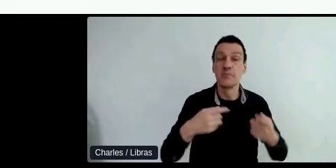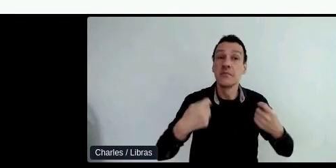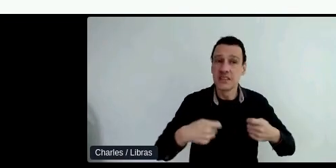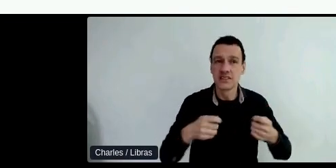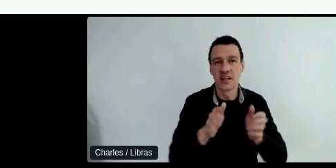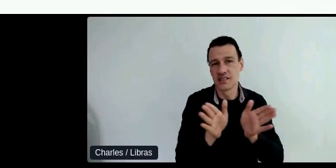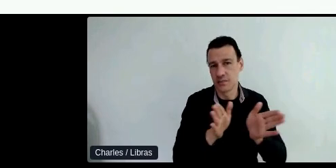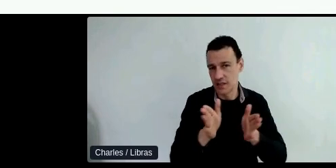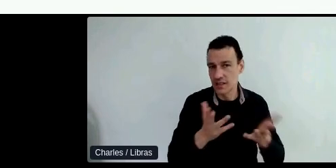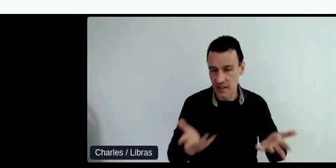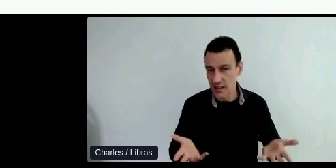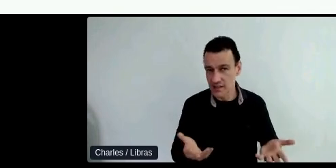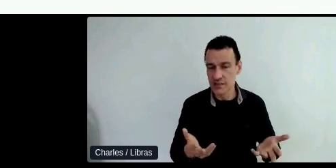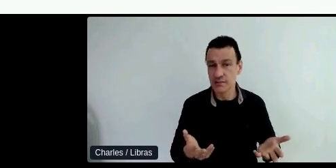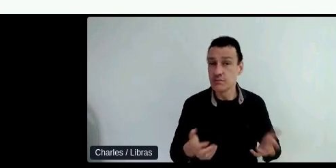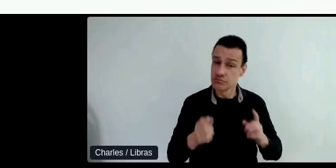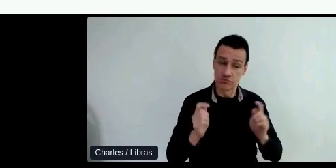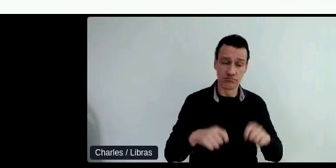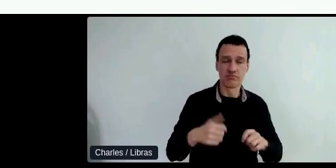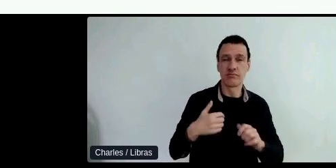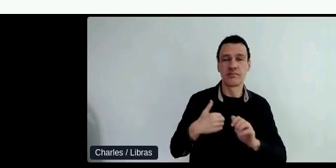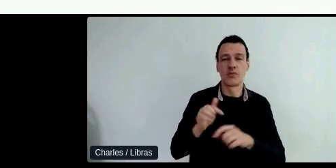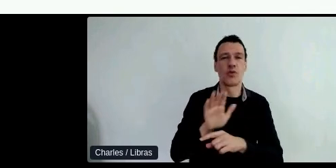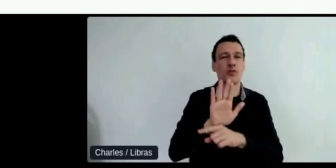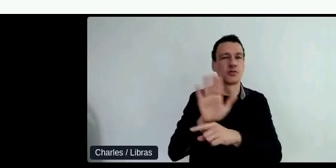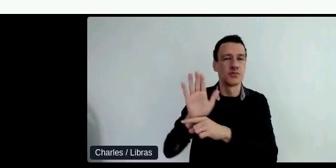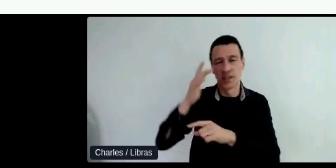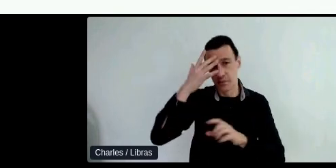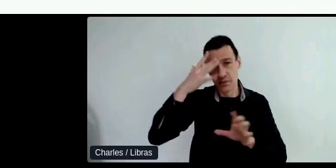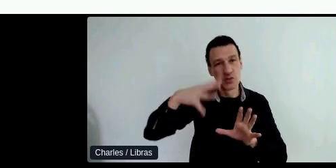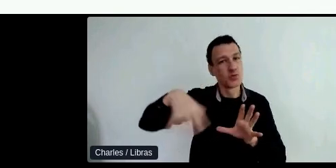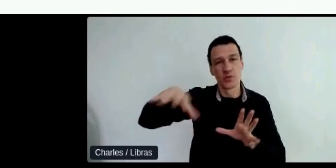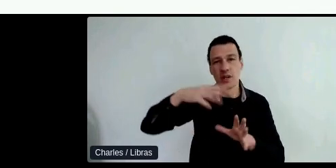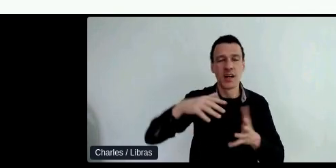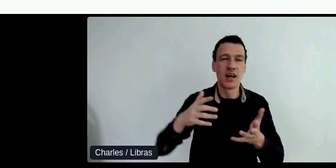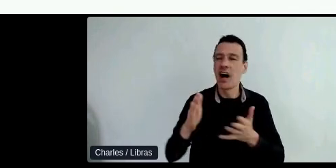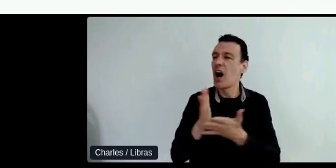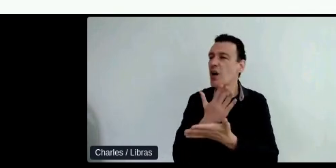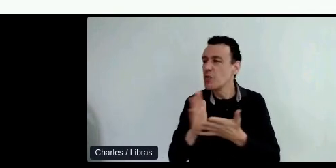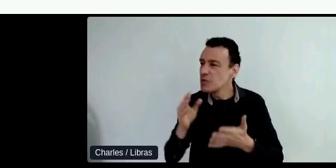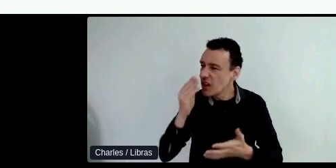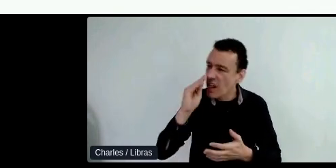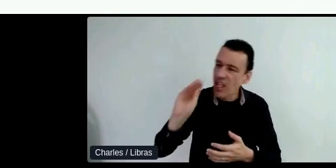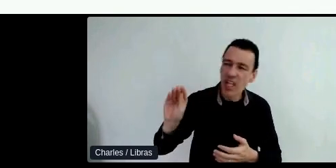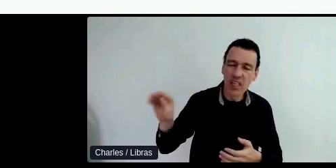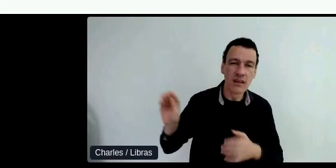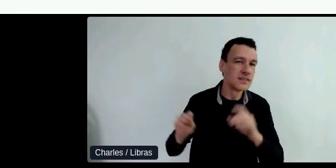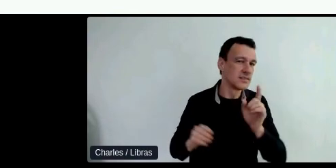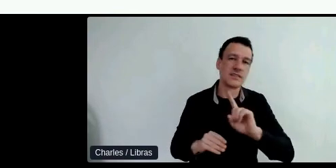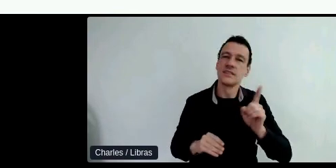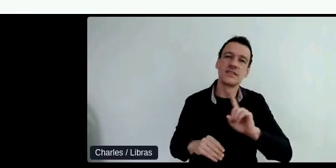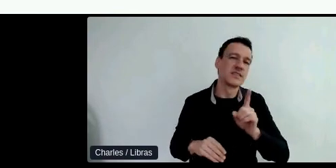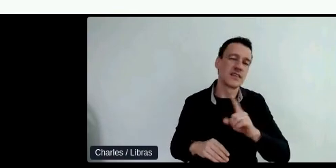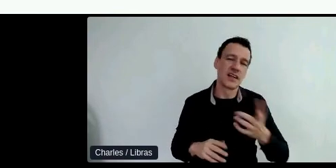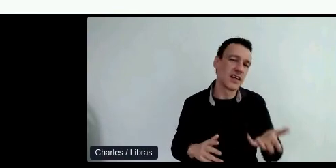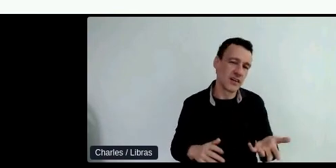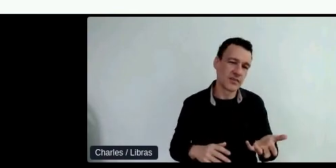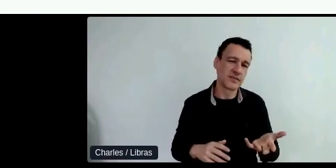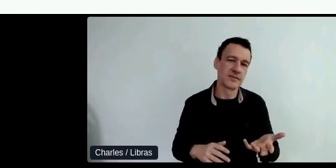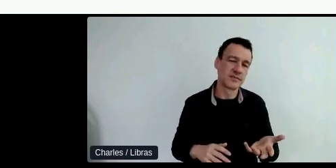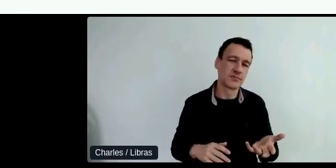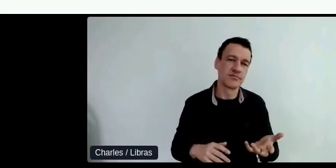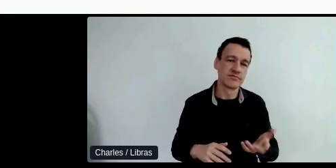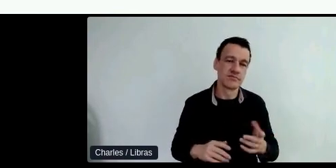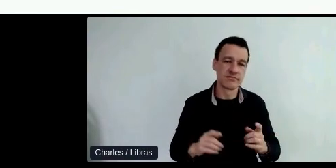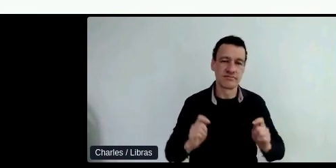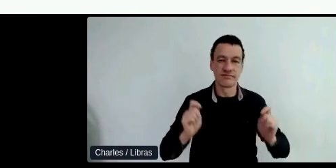dos mais diversos modos. Então, eu não vou deixar ninguém para trás, né? Eu vou estar conseguindo buscar